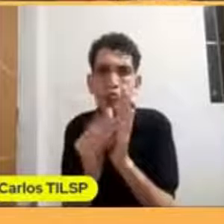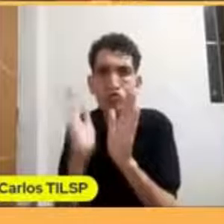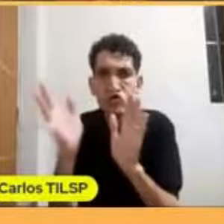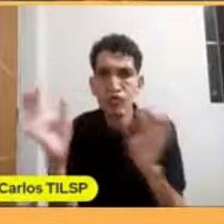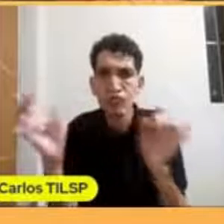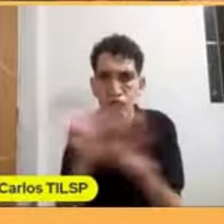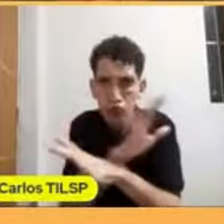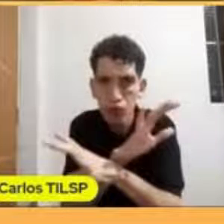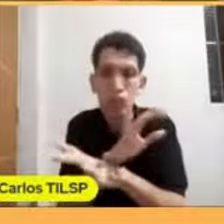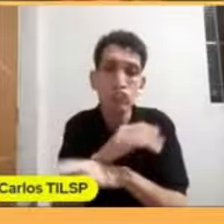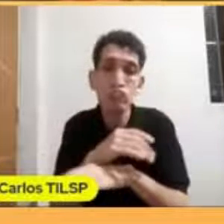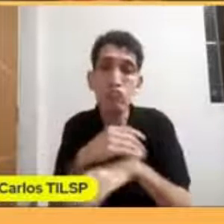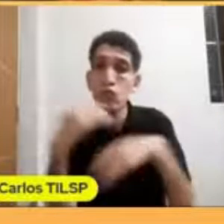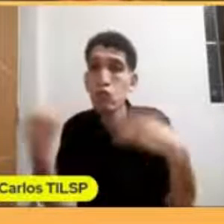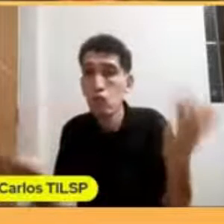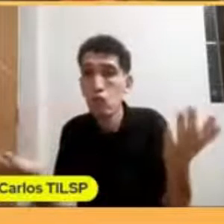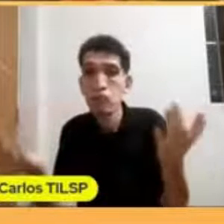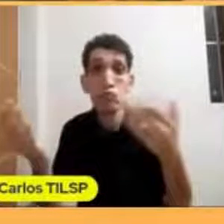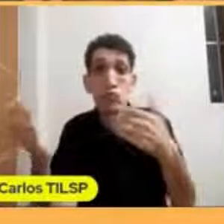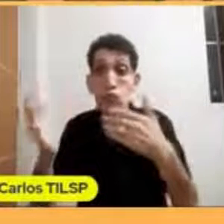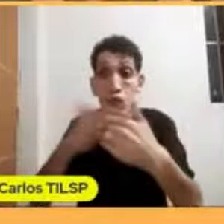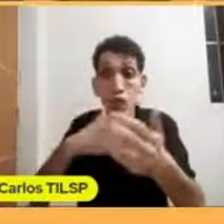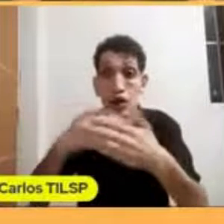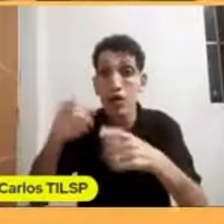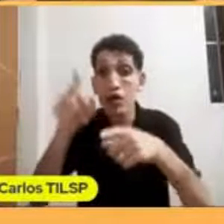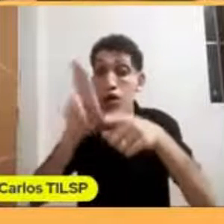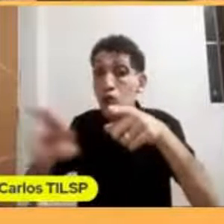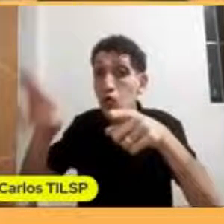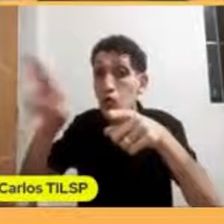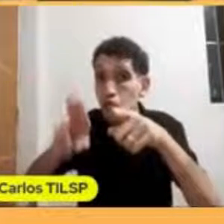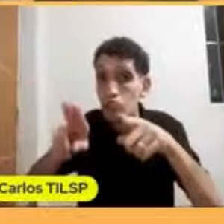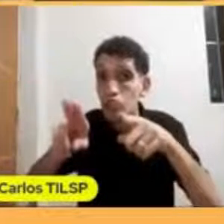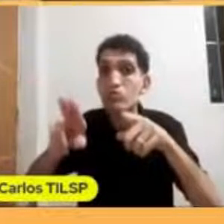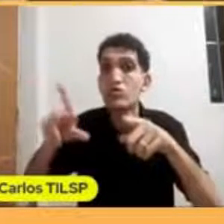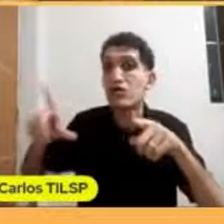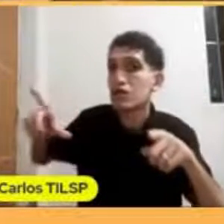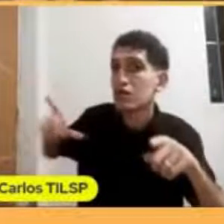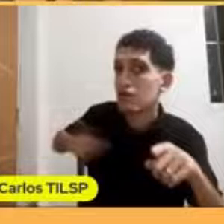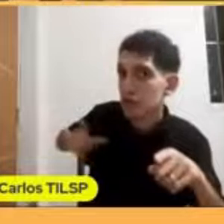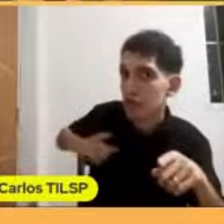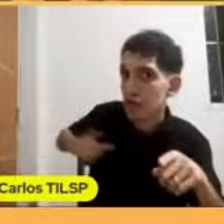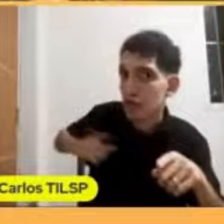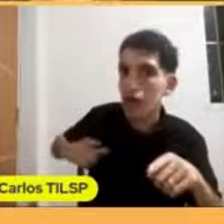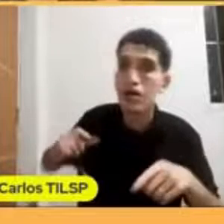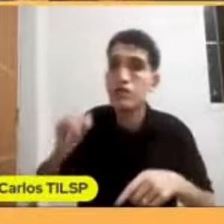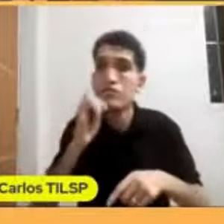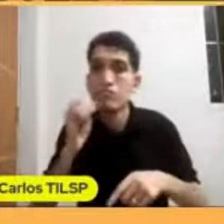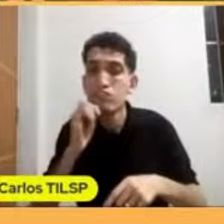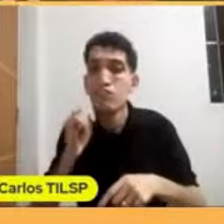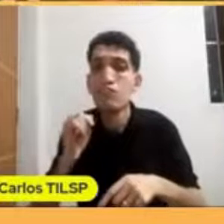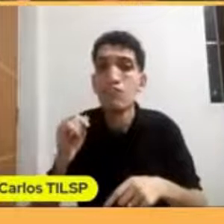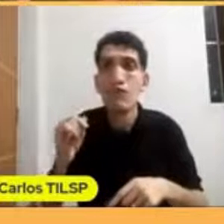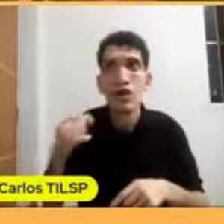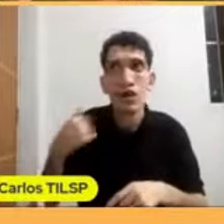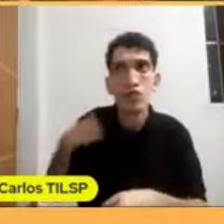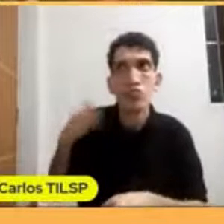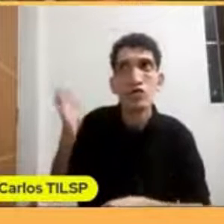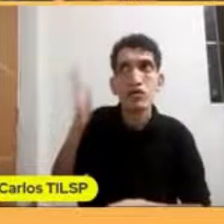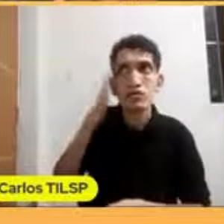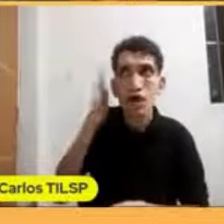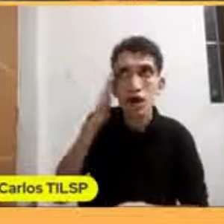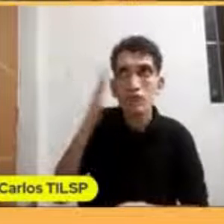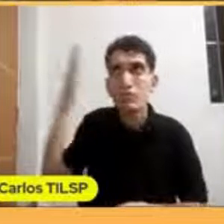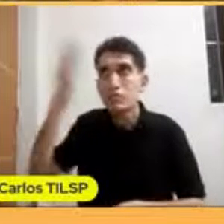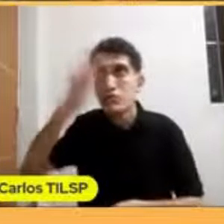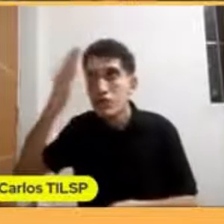lá nas redes sociais que você coloca, a gente vai pensar, se eu já conheço como que o cego, o surdo, a pessoa